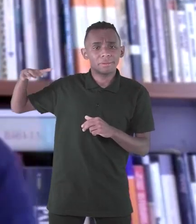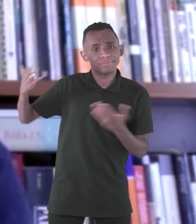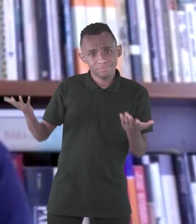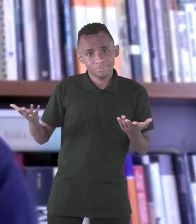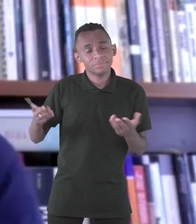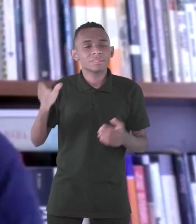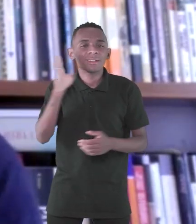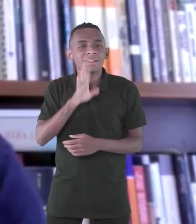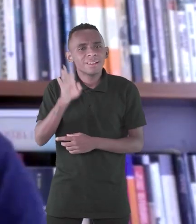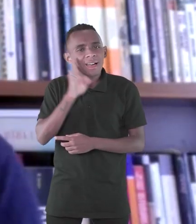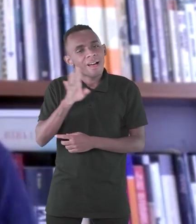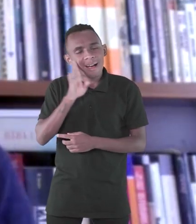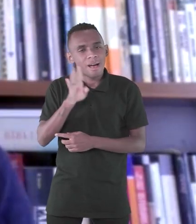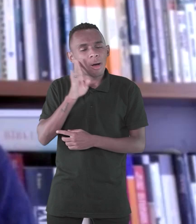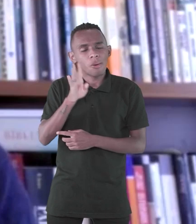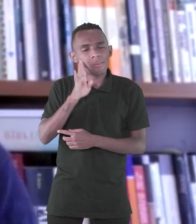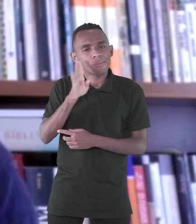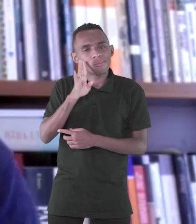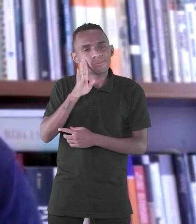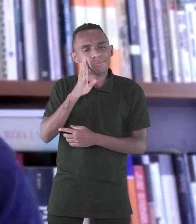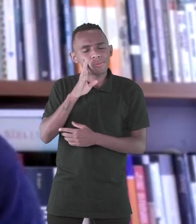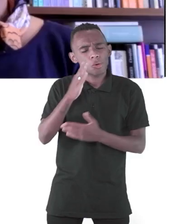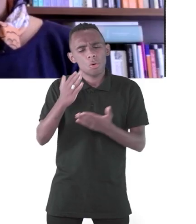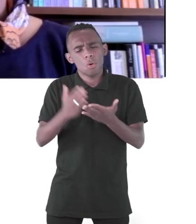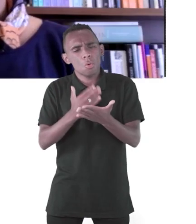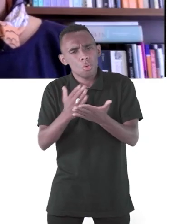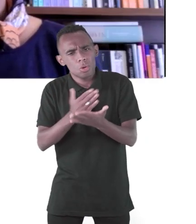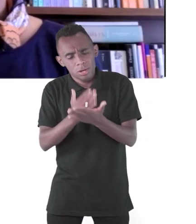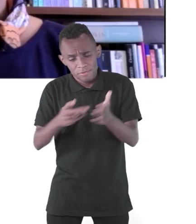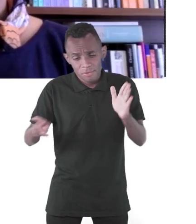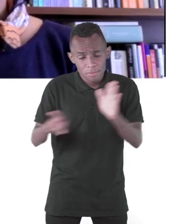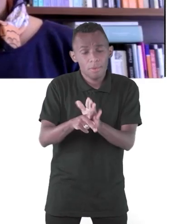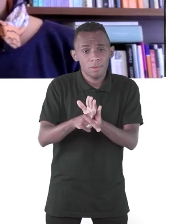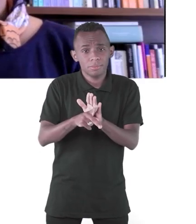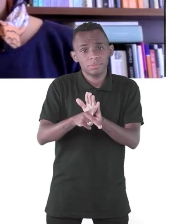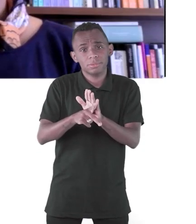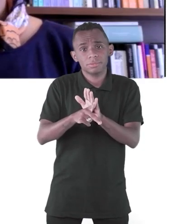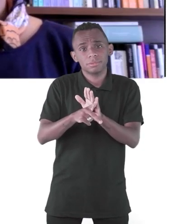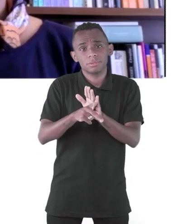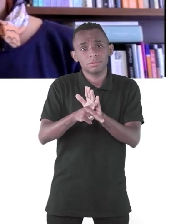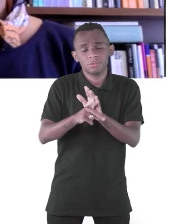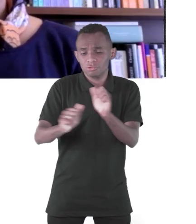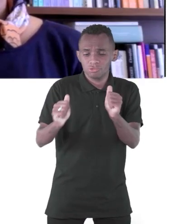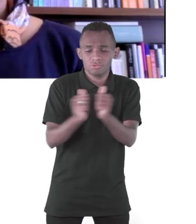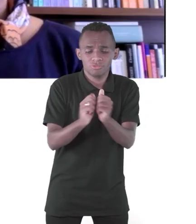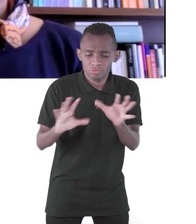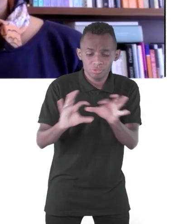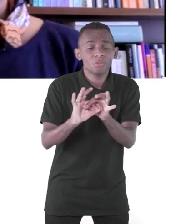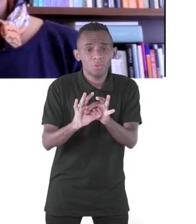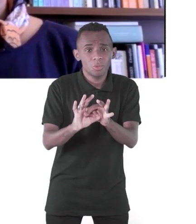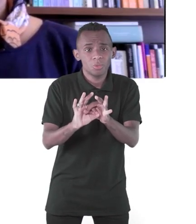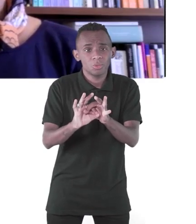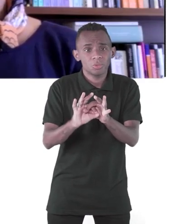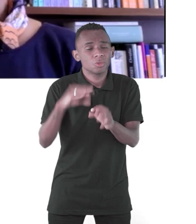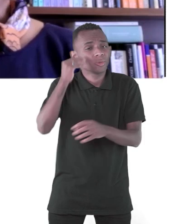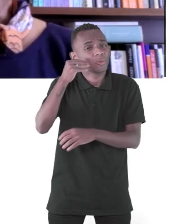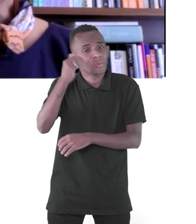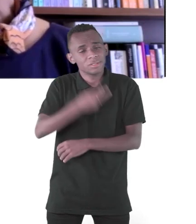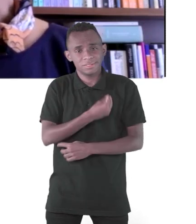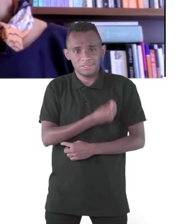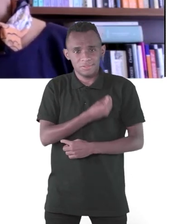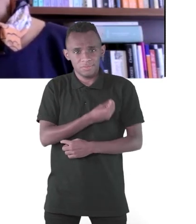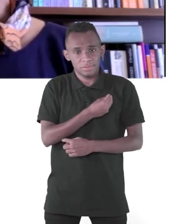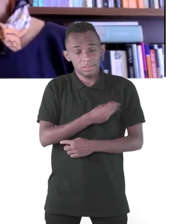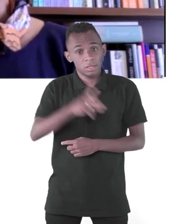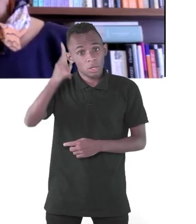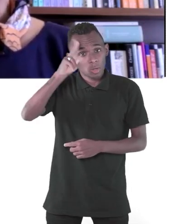da infância mesmo que eu trago isso. É muito legal, né? O livro como um objeto de companhia, né?